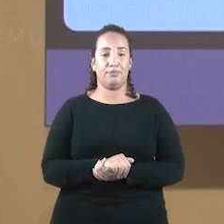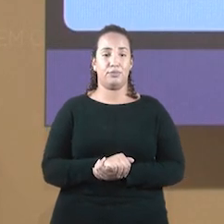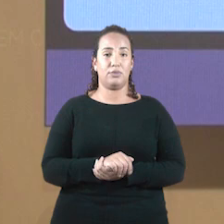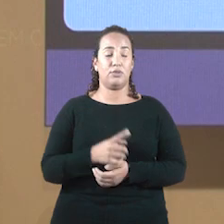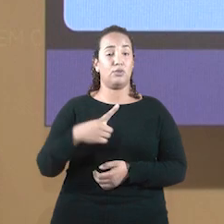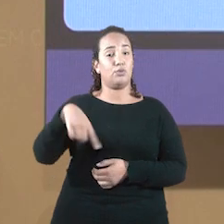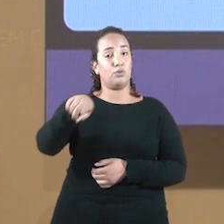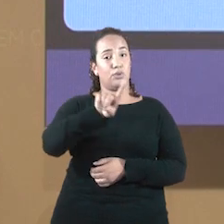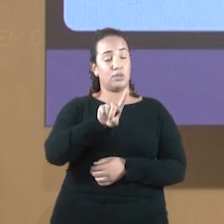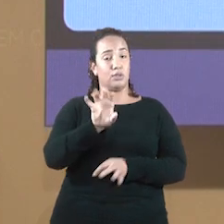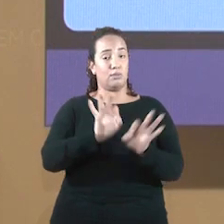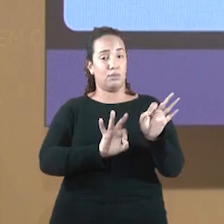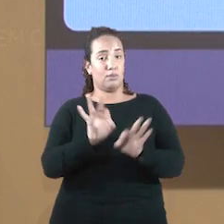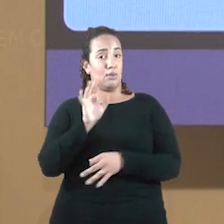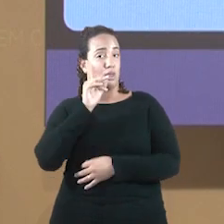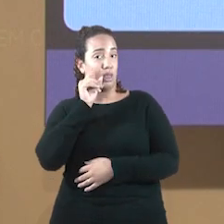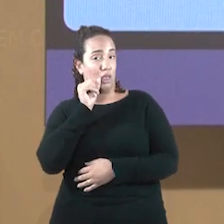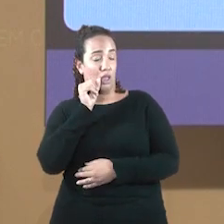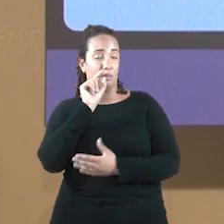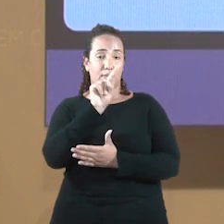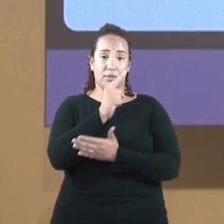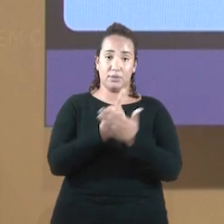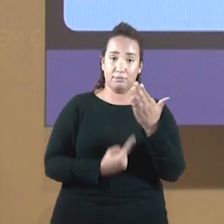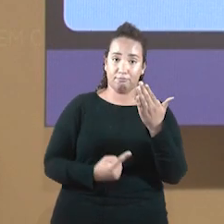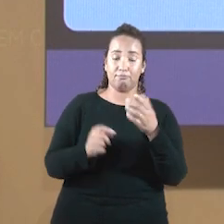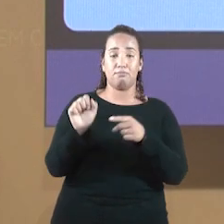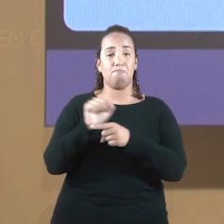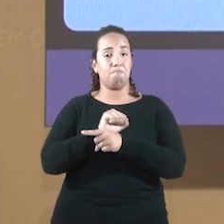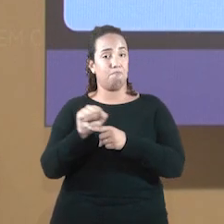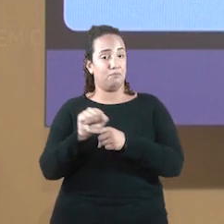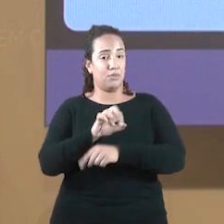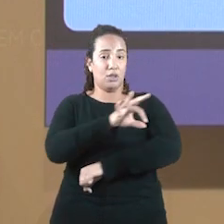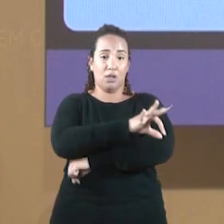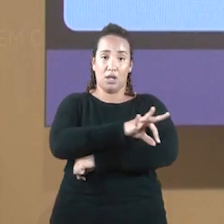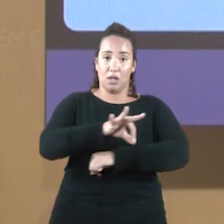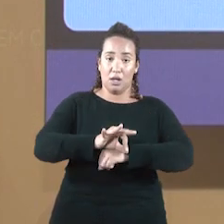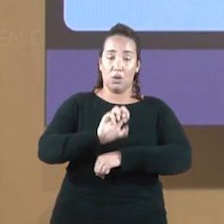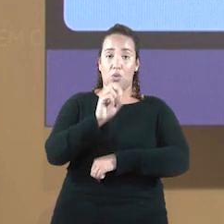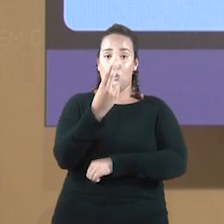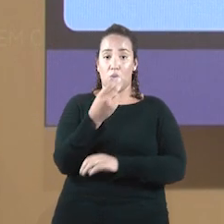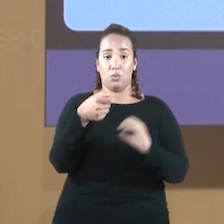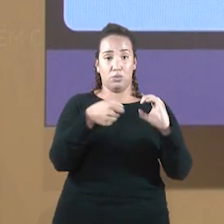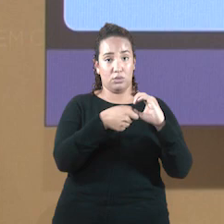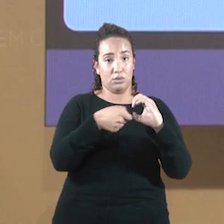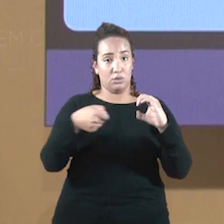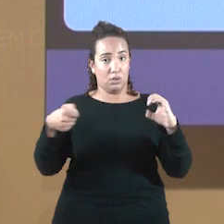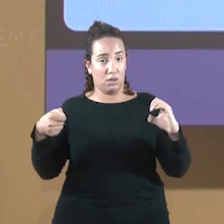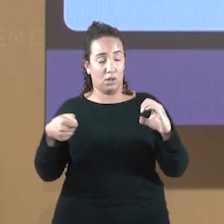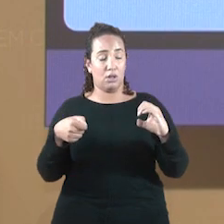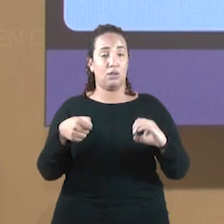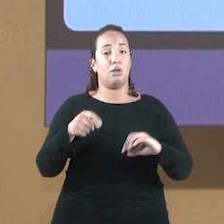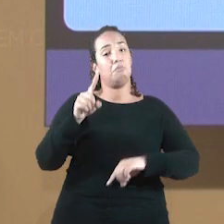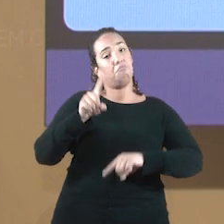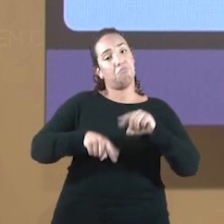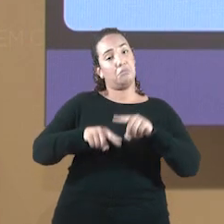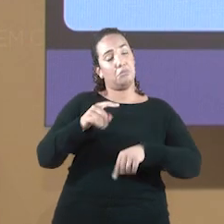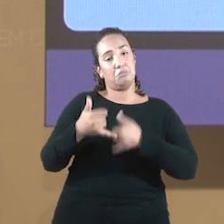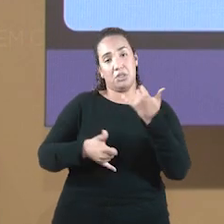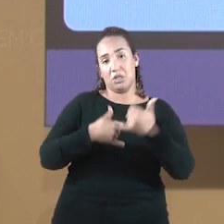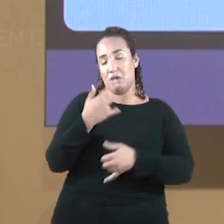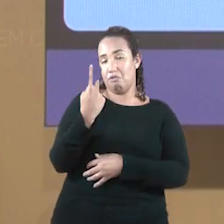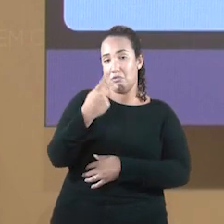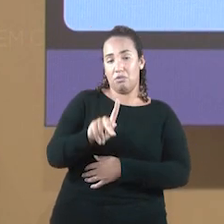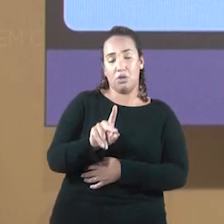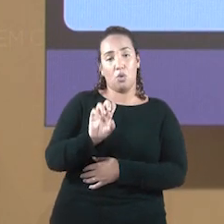irá pegar o seu lápis, caderno, borracha, régua ou trena e um dos seus brinquedos,